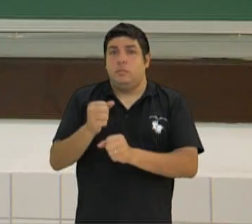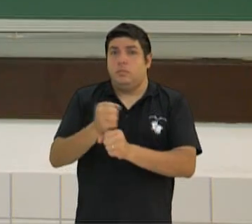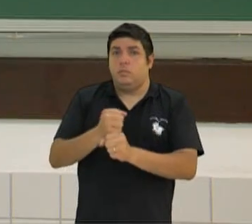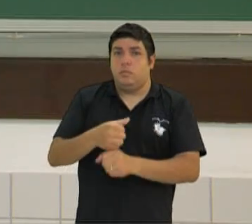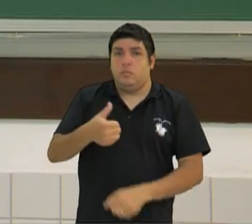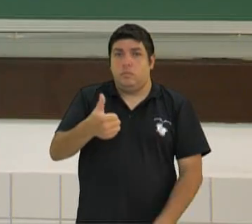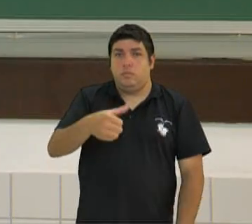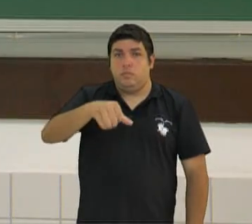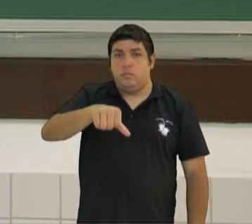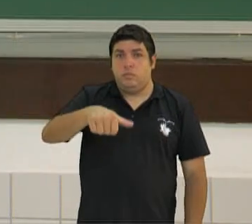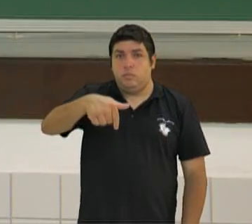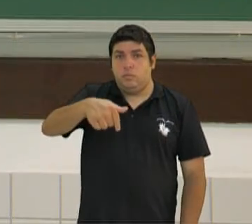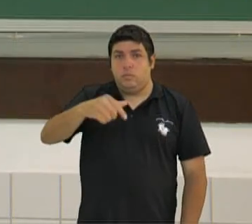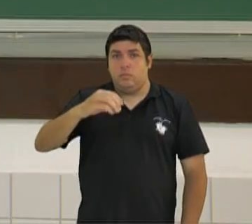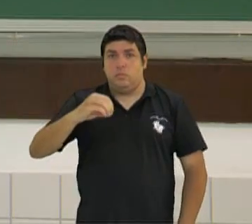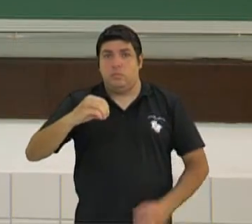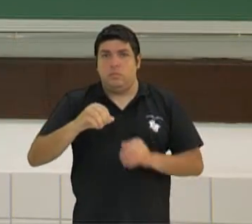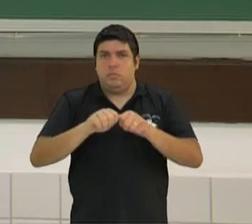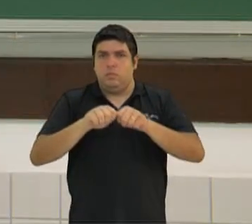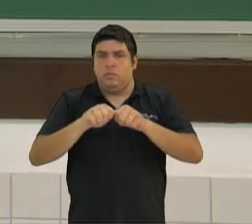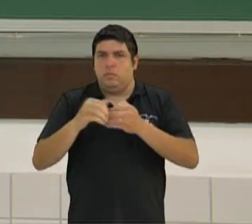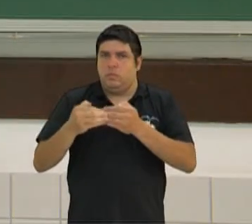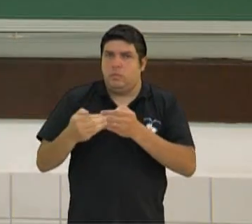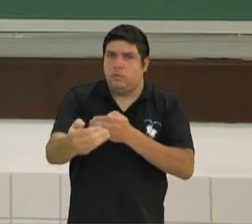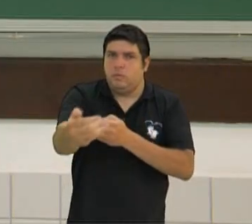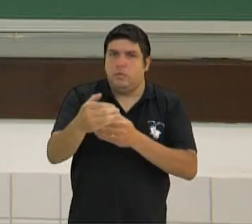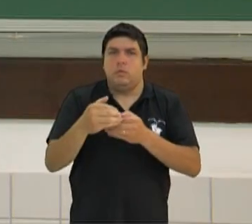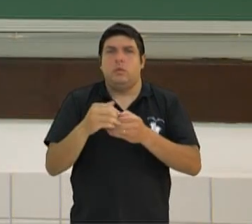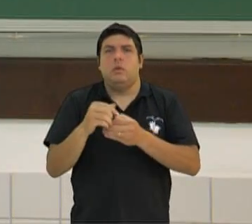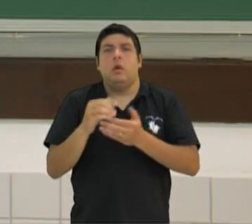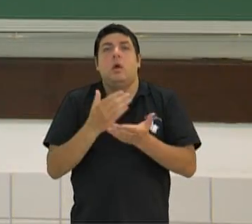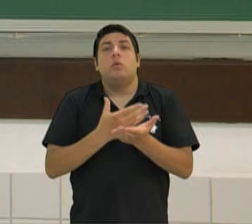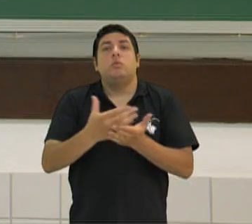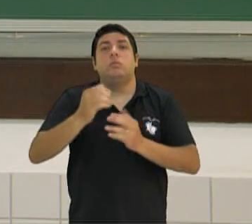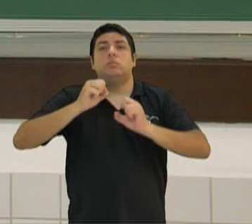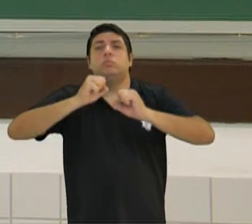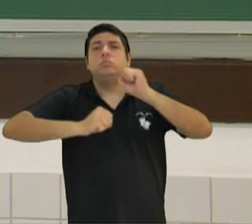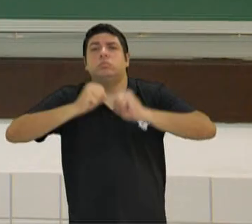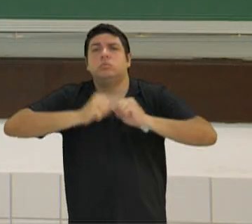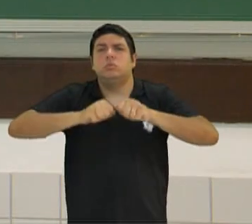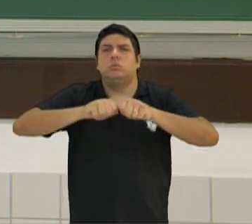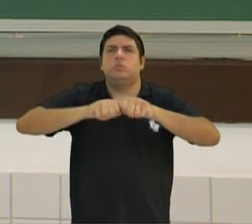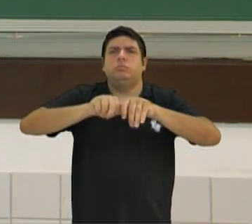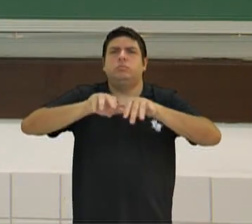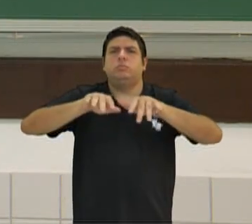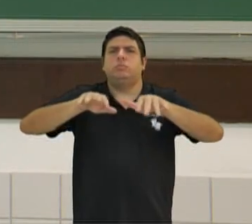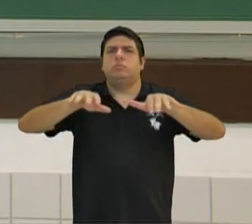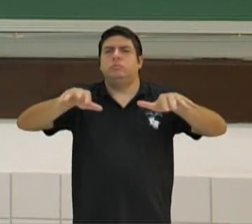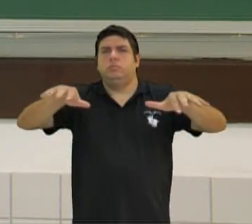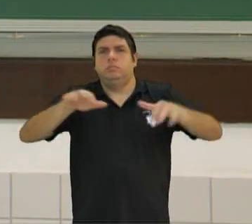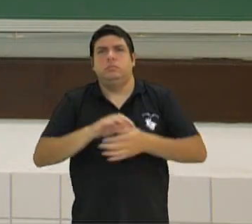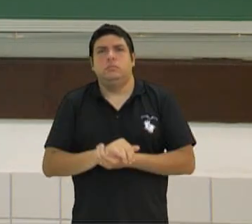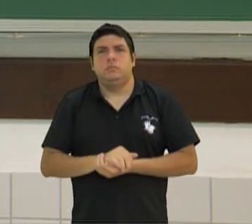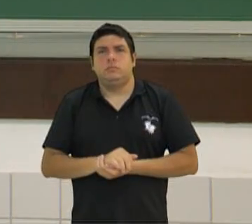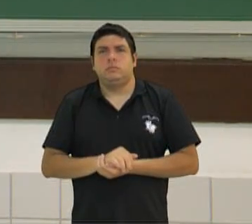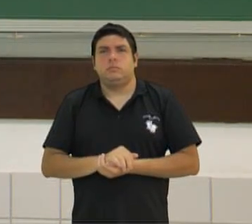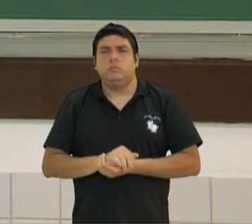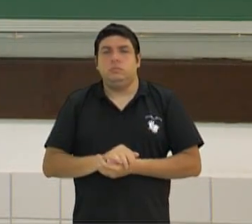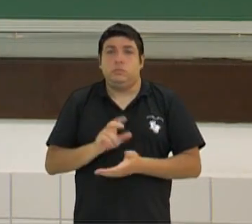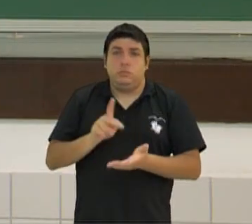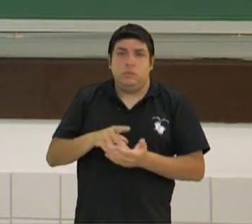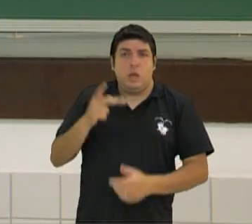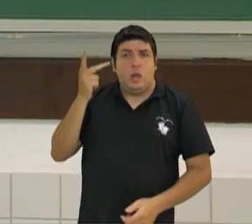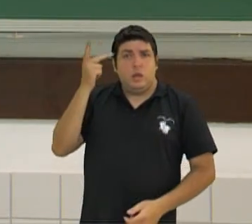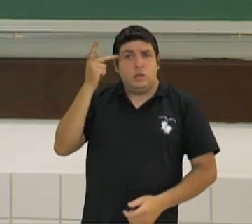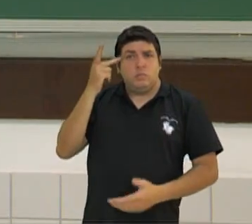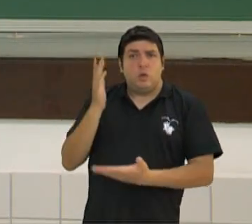vamos ter a desconcentração. Então, ela começa a se espalhar para outras partes do Brasil, né? Não que São Paulo deixou